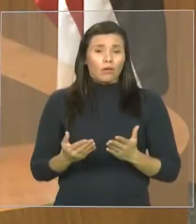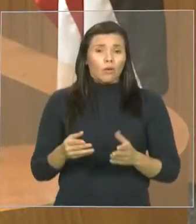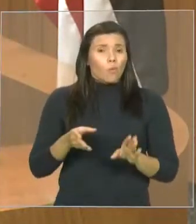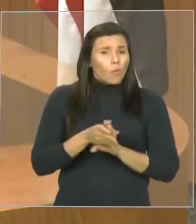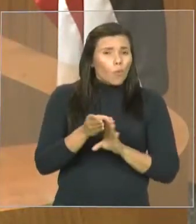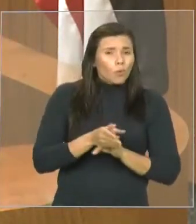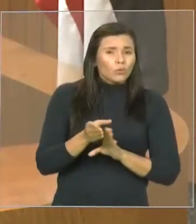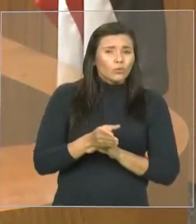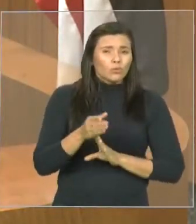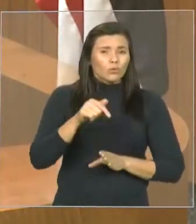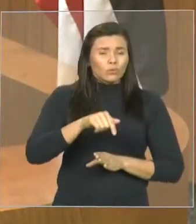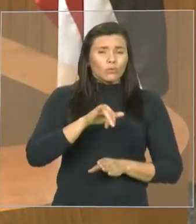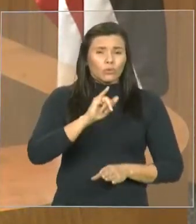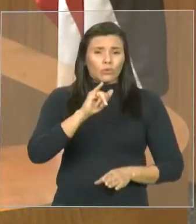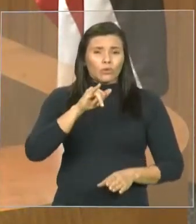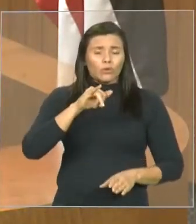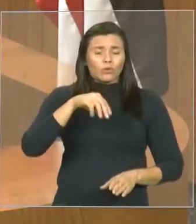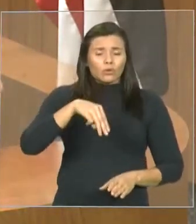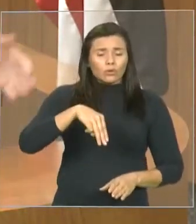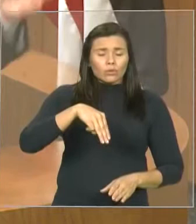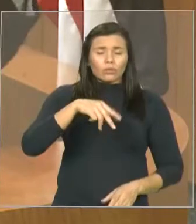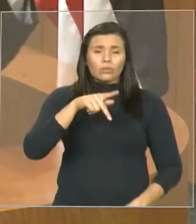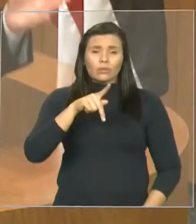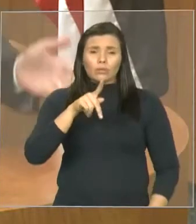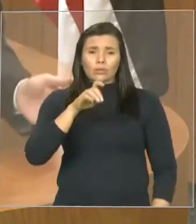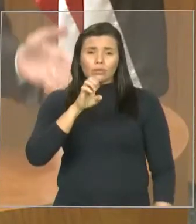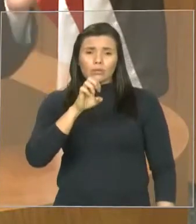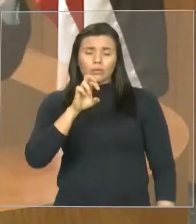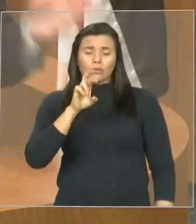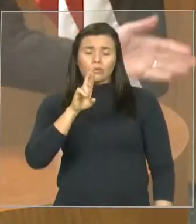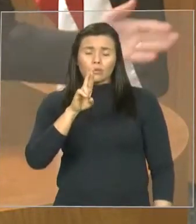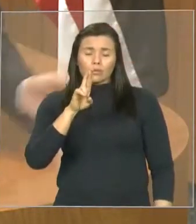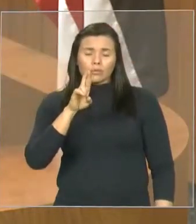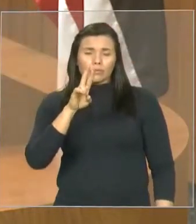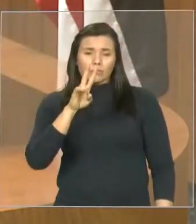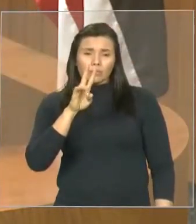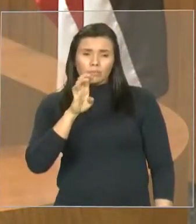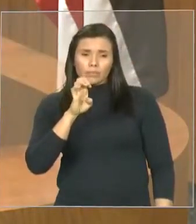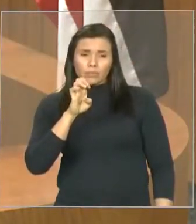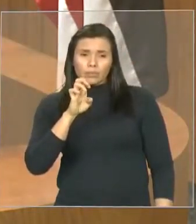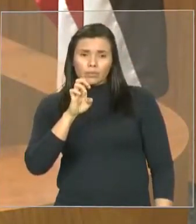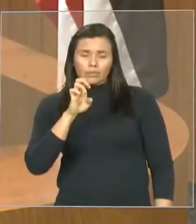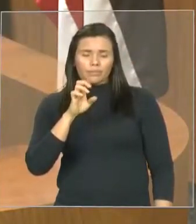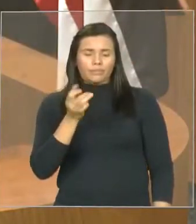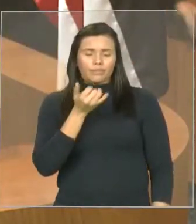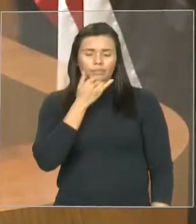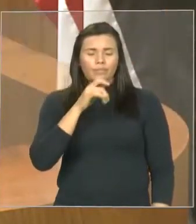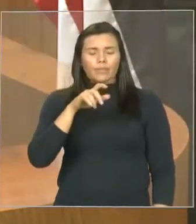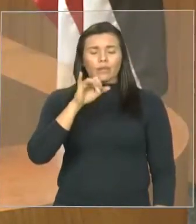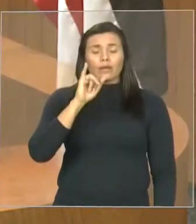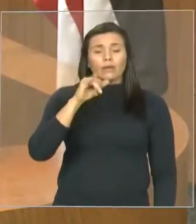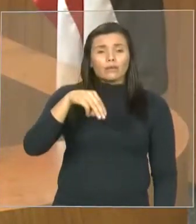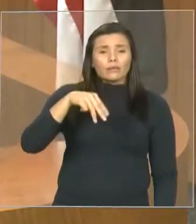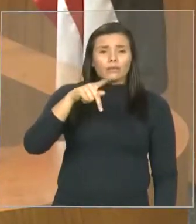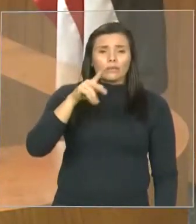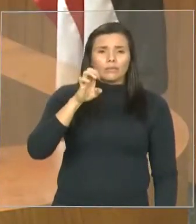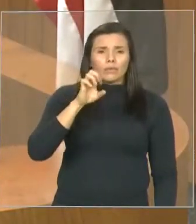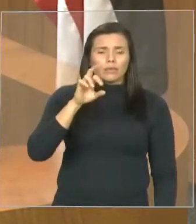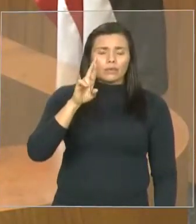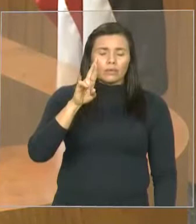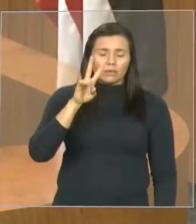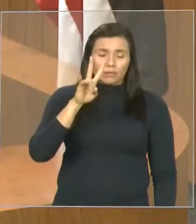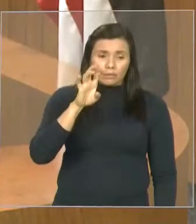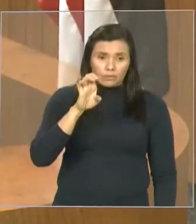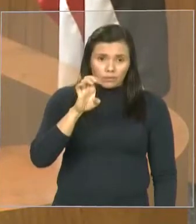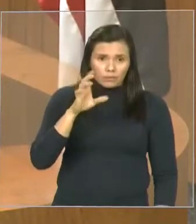ele retirou. Que medo é esse de discutir, de dialogar que o governador tem? Ele, ao invés de prever a